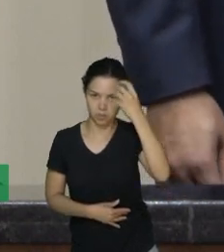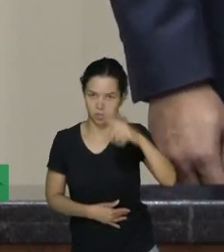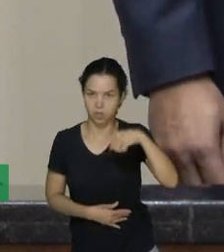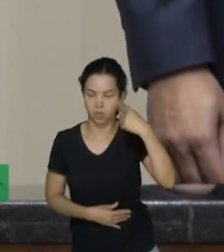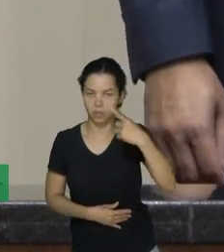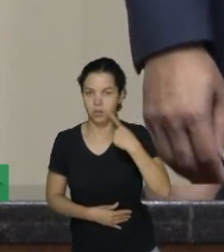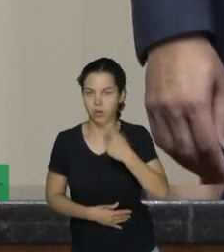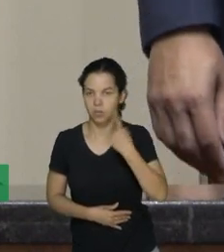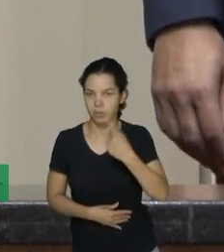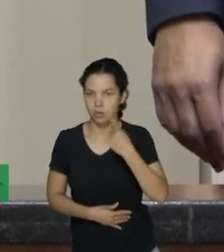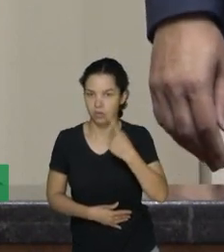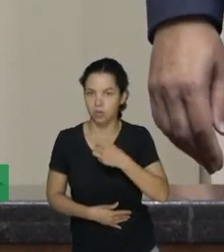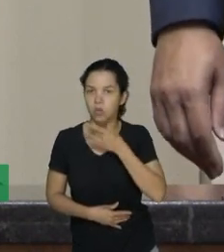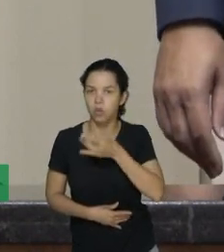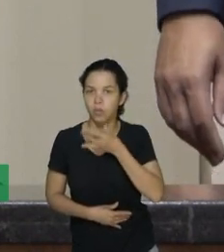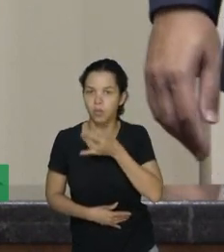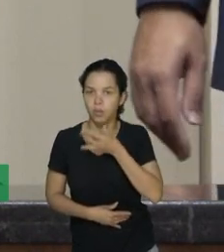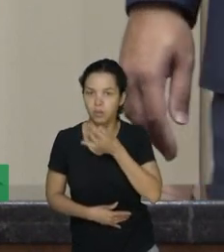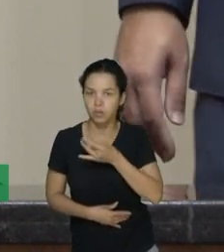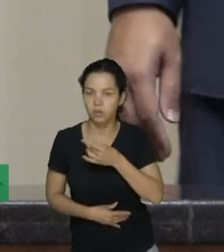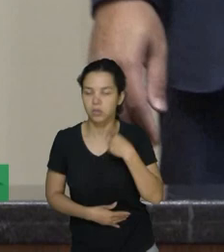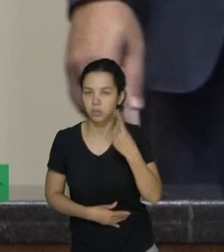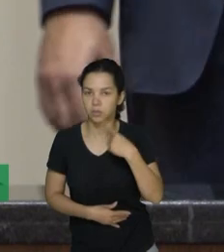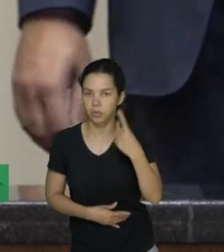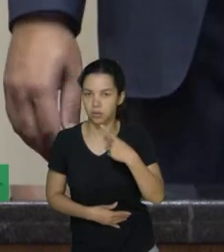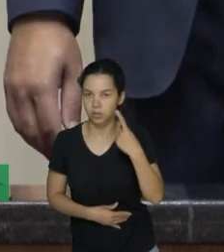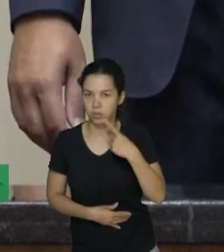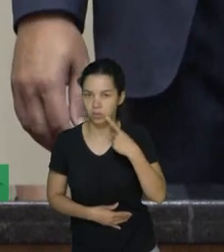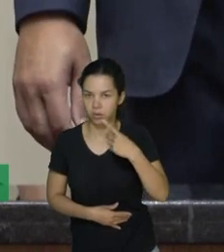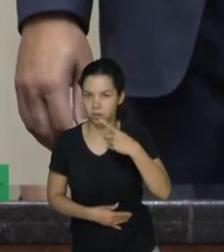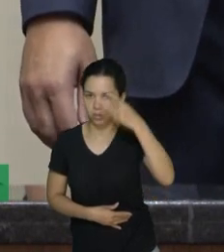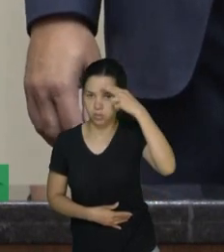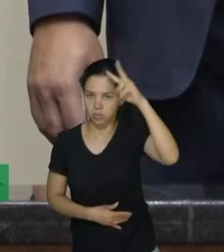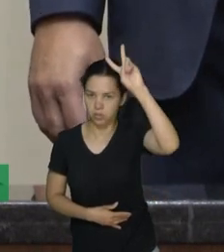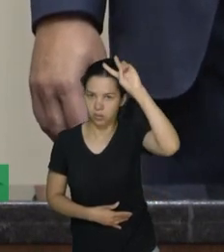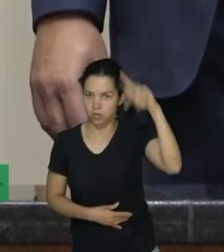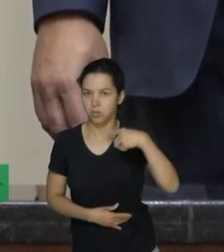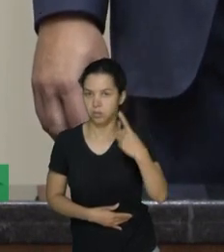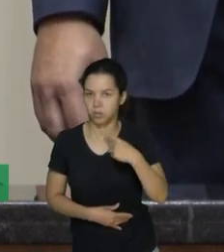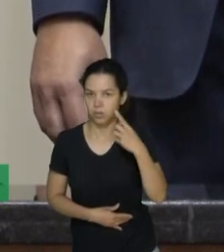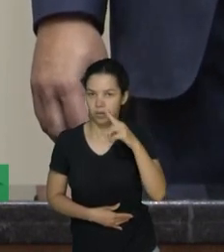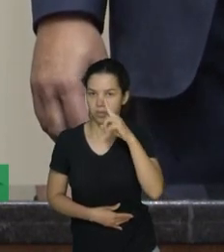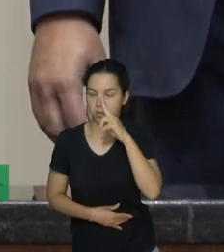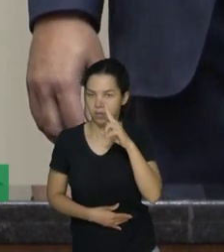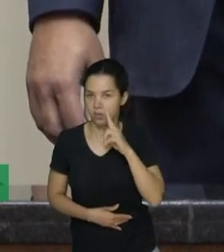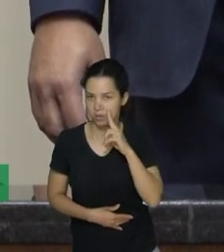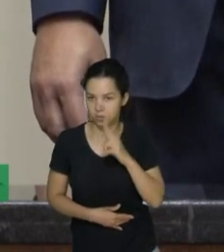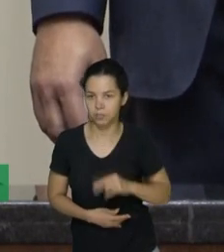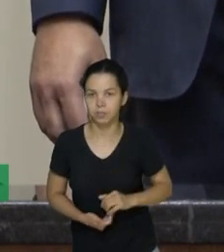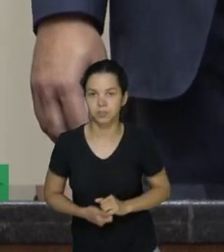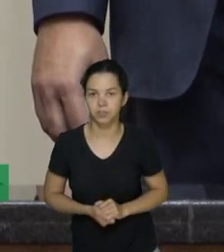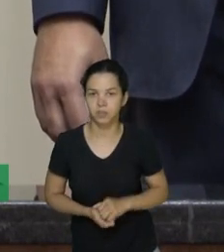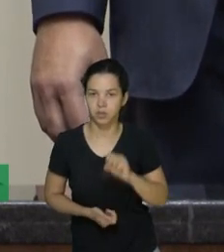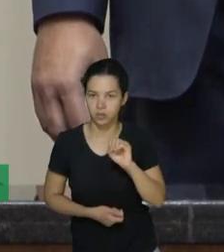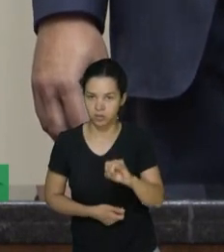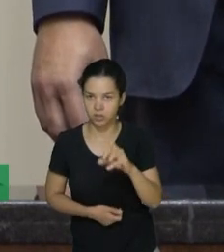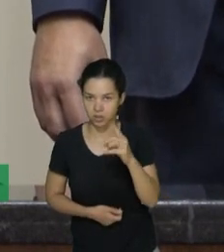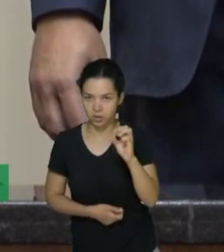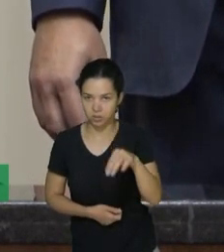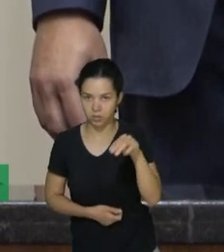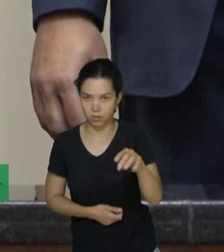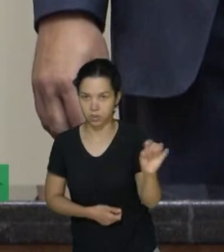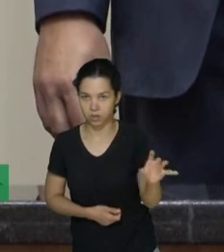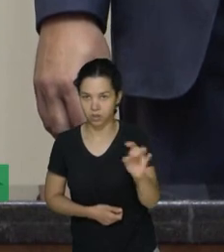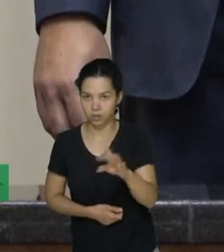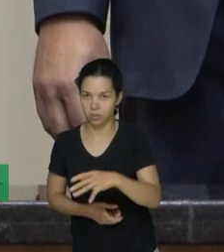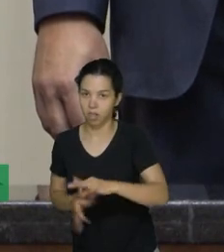Cobalcini, depois o deputado Vicente Carlos Pérez, depois o deputado Nazareno. Se nós ficar 10 minutos, cada um vai longe, mas